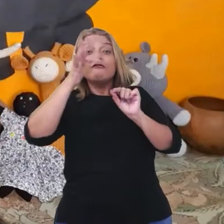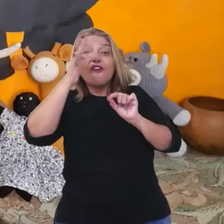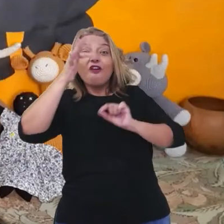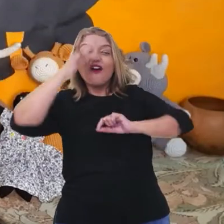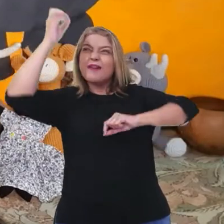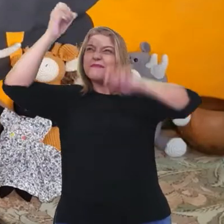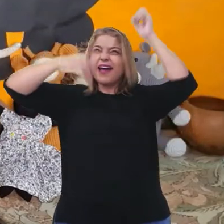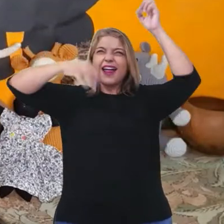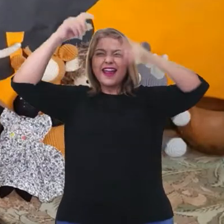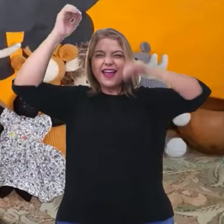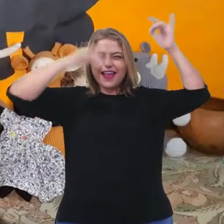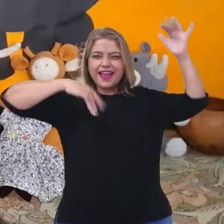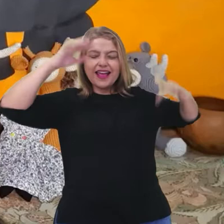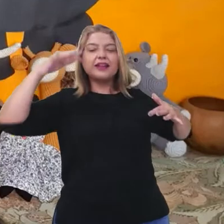A